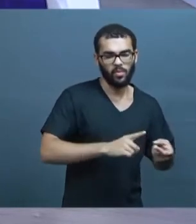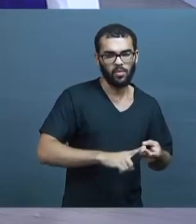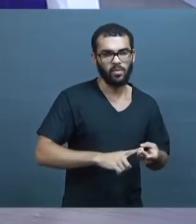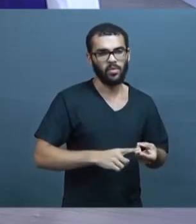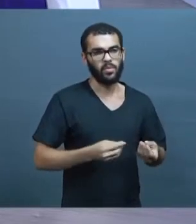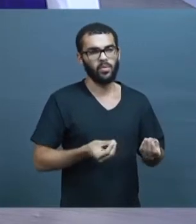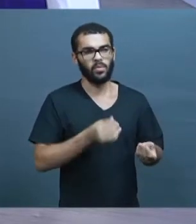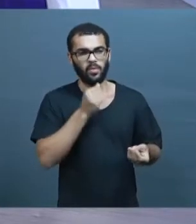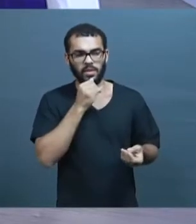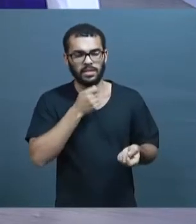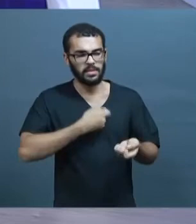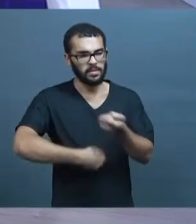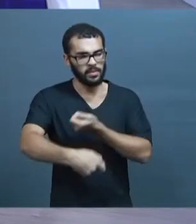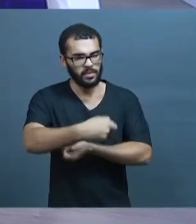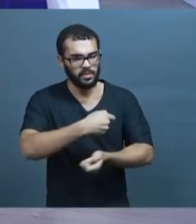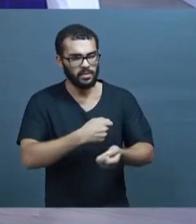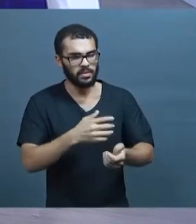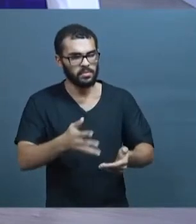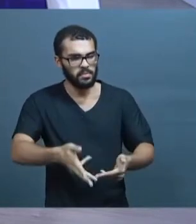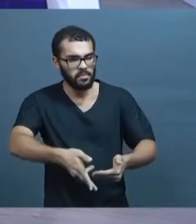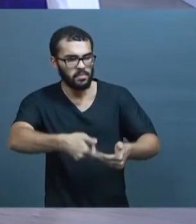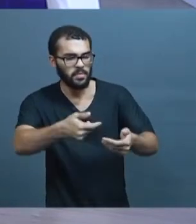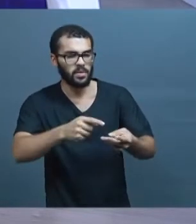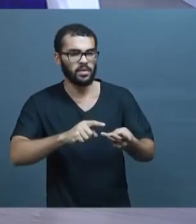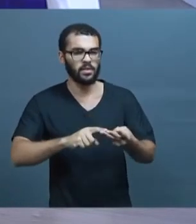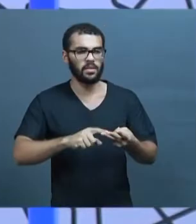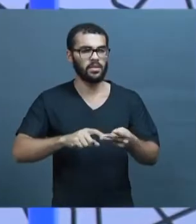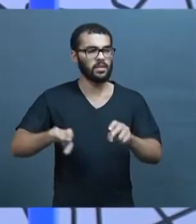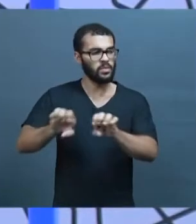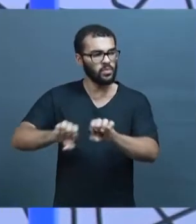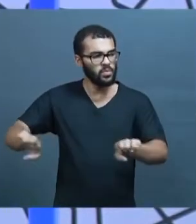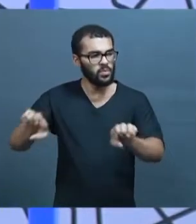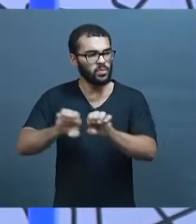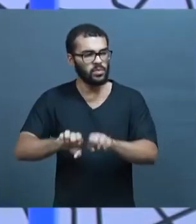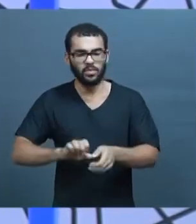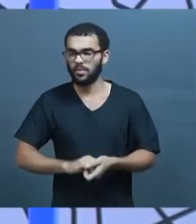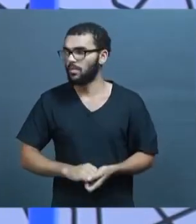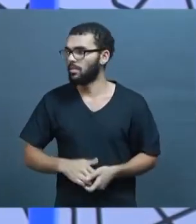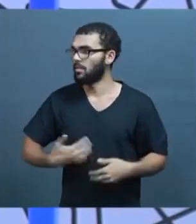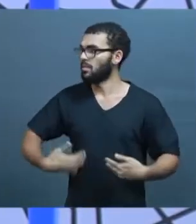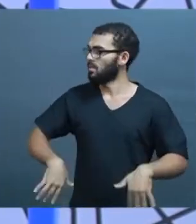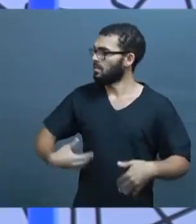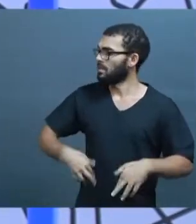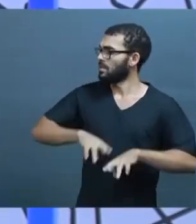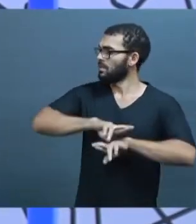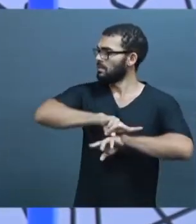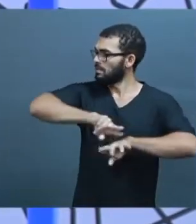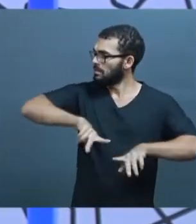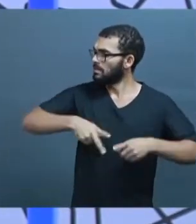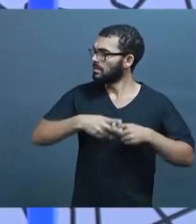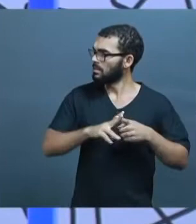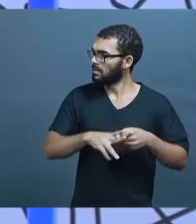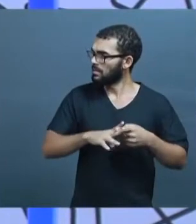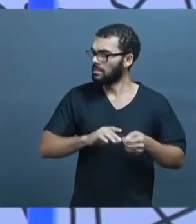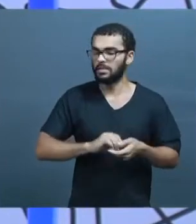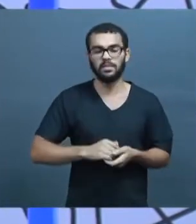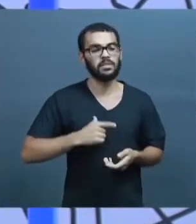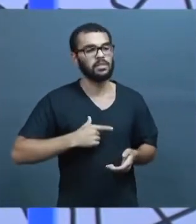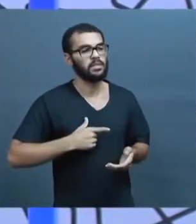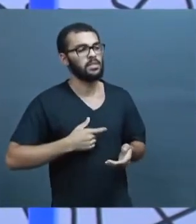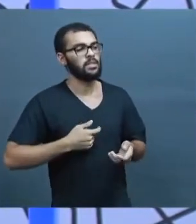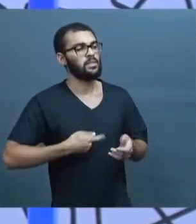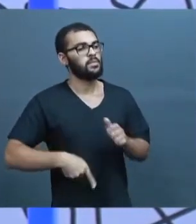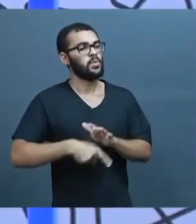de abertura econômica, uma agenda de infraestrutura. Faltam de marco, muitas reformas ainda marco para regulatório, serem feitas, né?